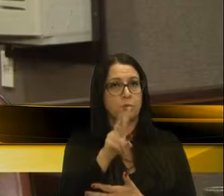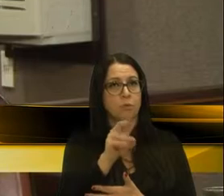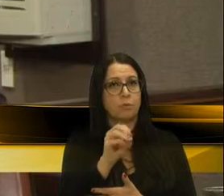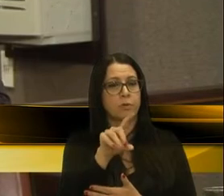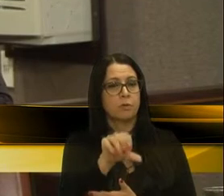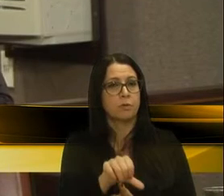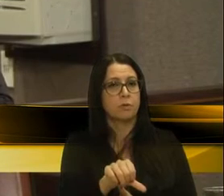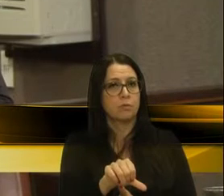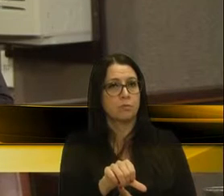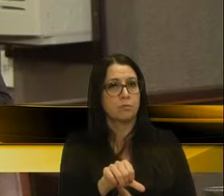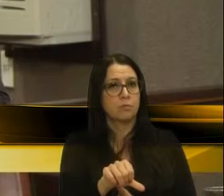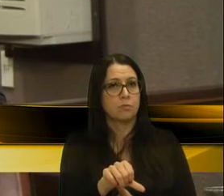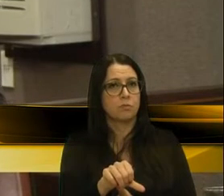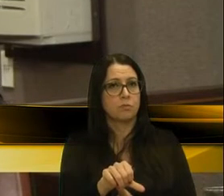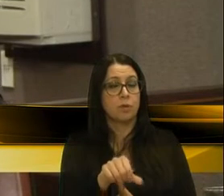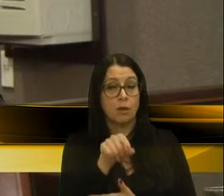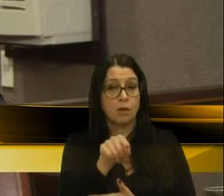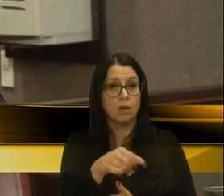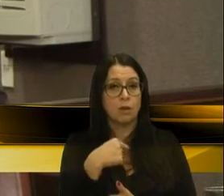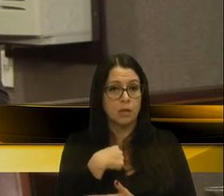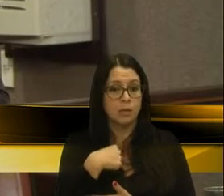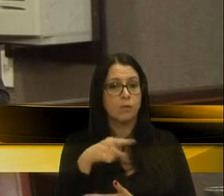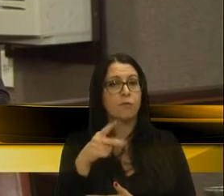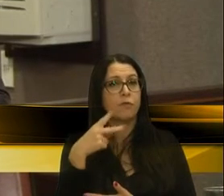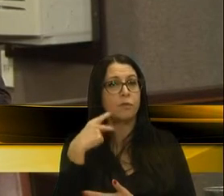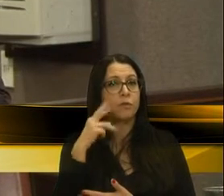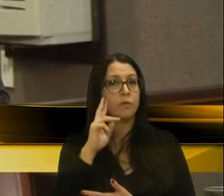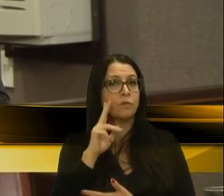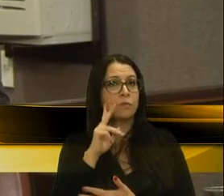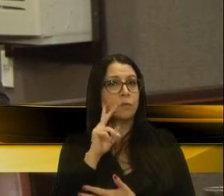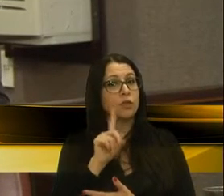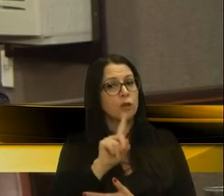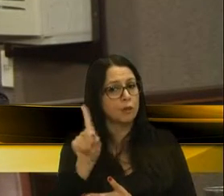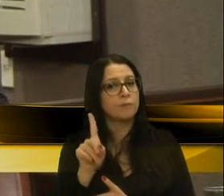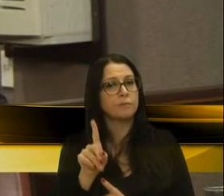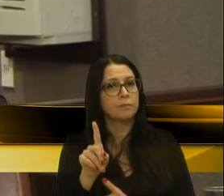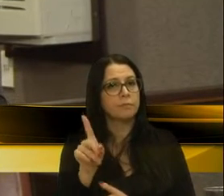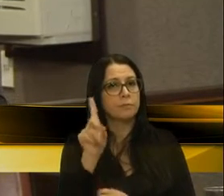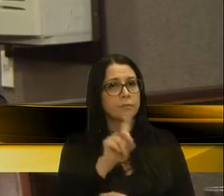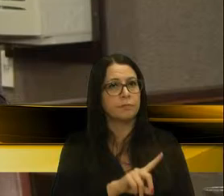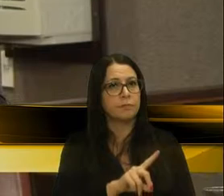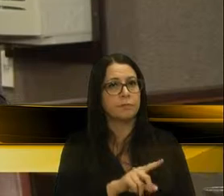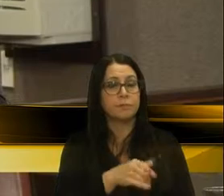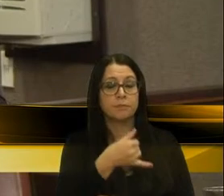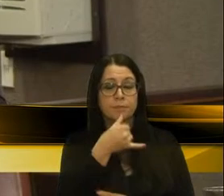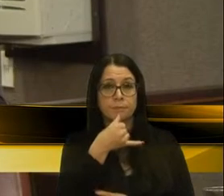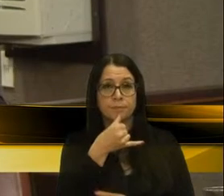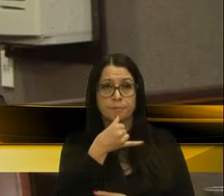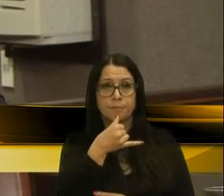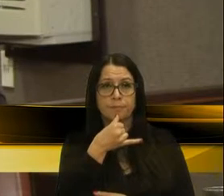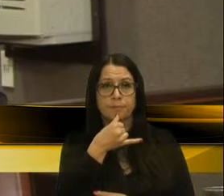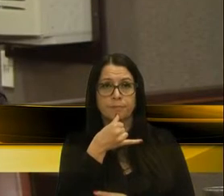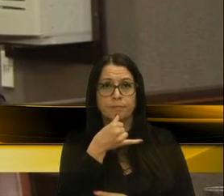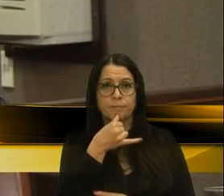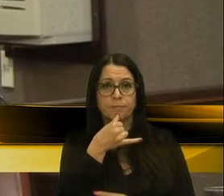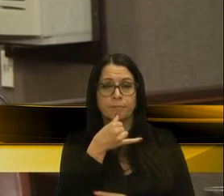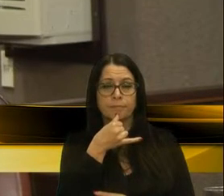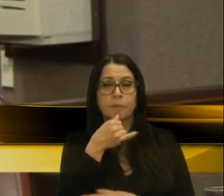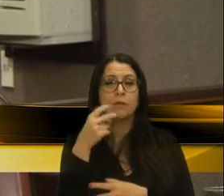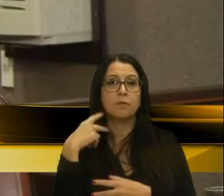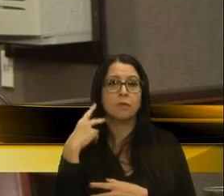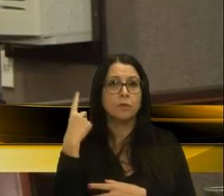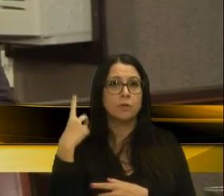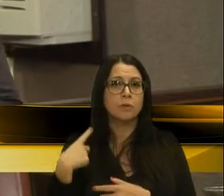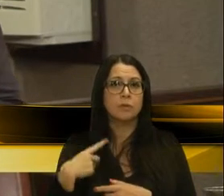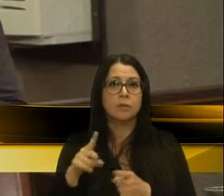2019. Eu e o vereador Renato Oliveira estivemos lá naquele dia triste, triste. A vereadora